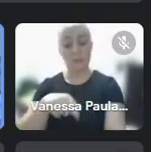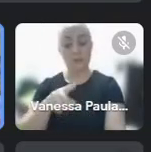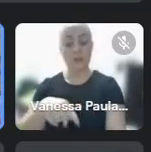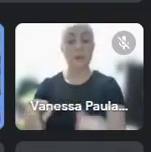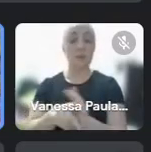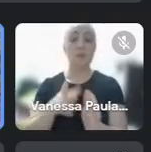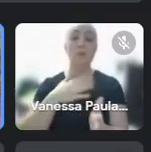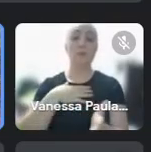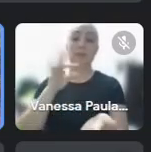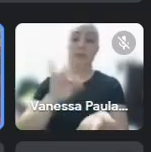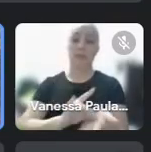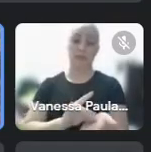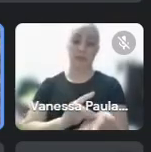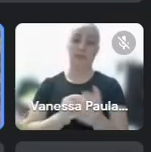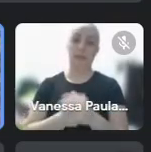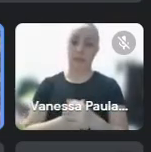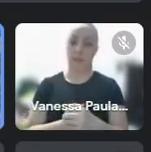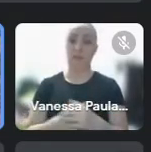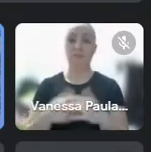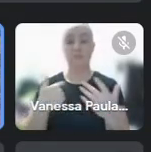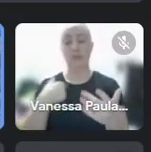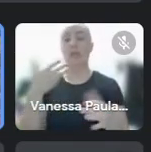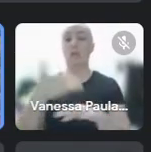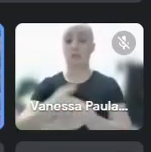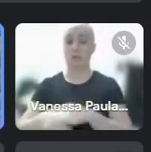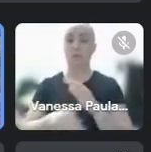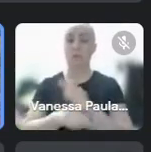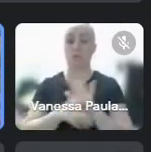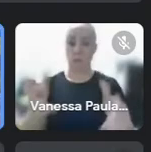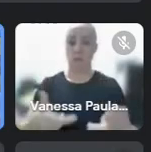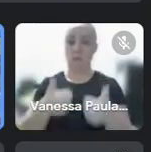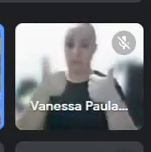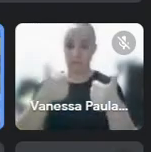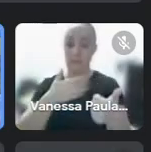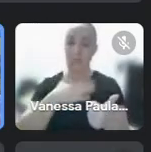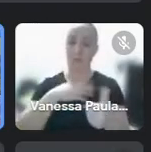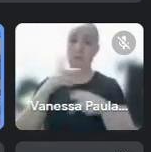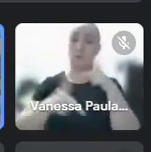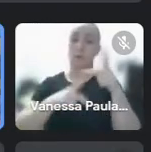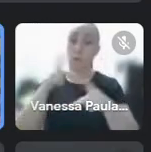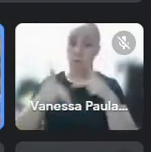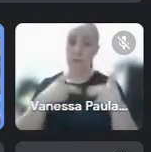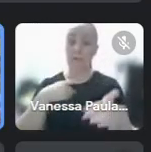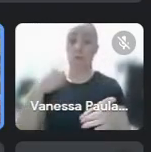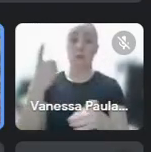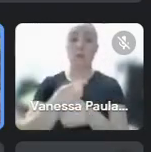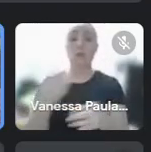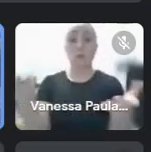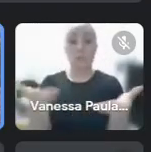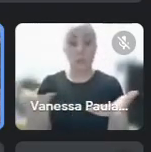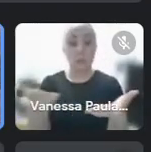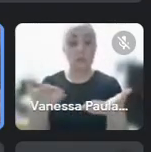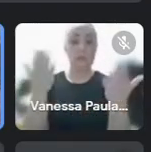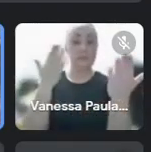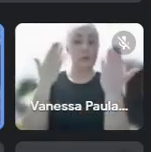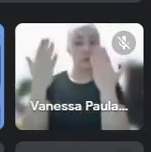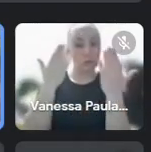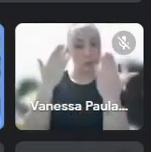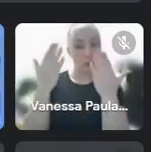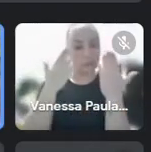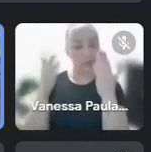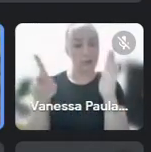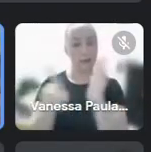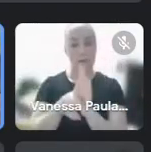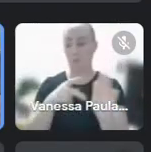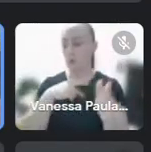encontrando. Então, eu vou classificar a população que eu encontrei hoje, vou comparar com a população